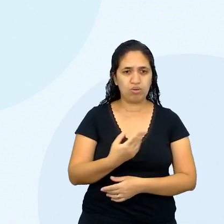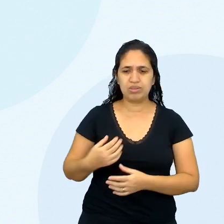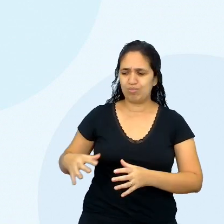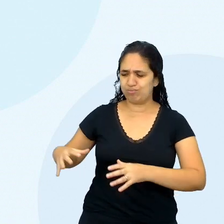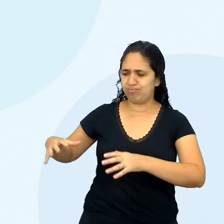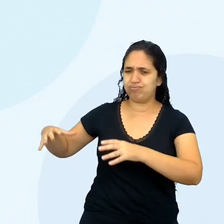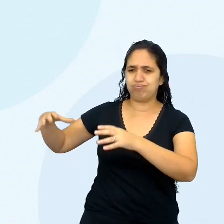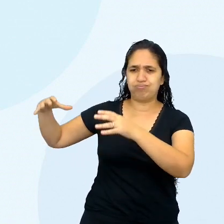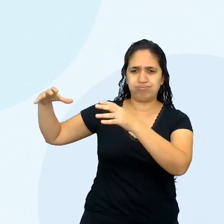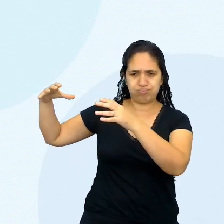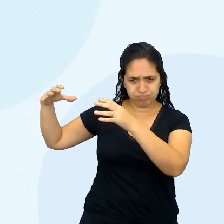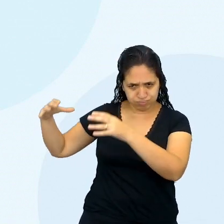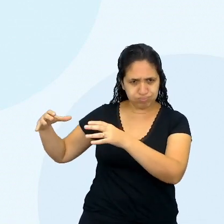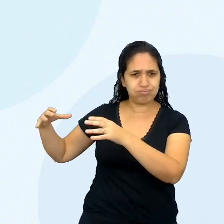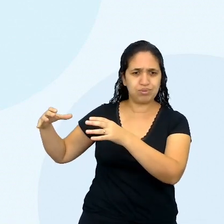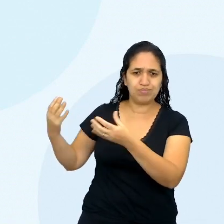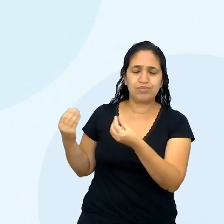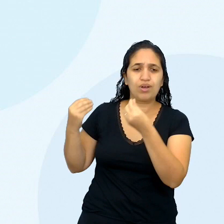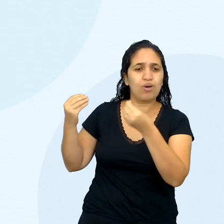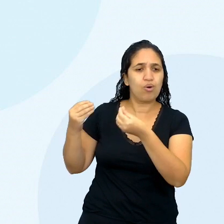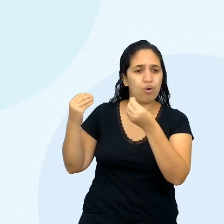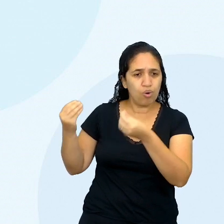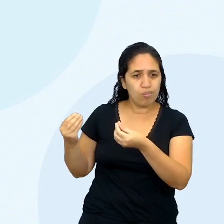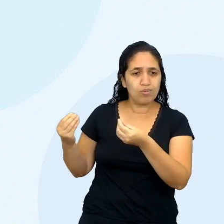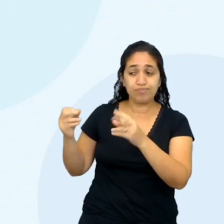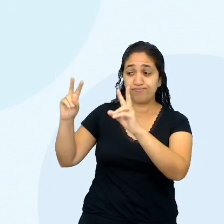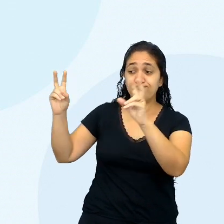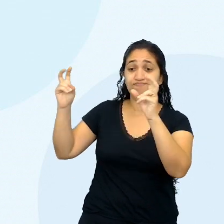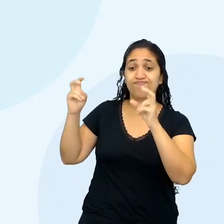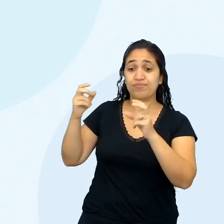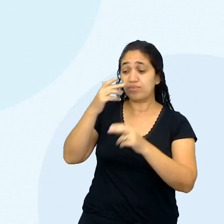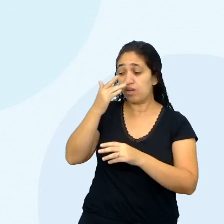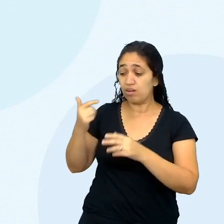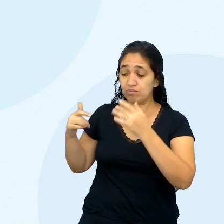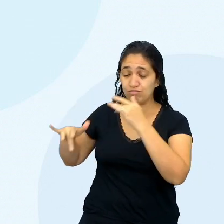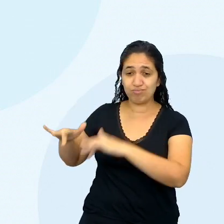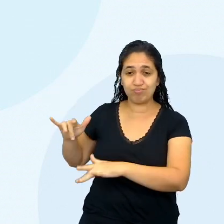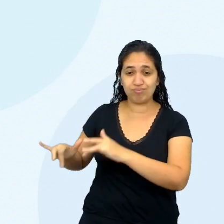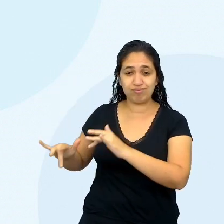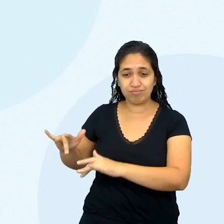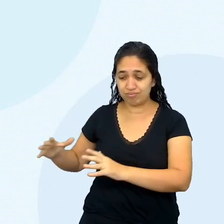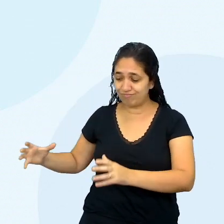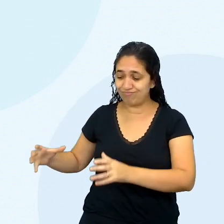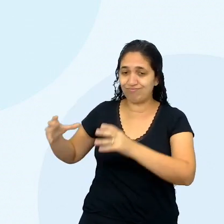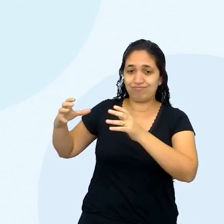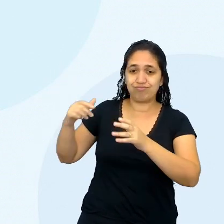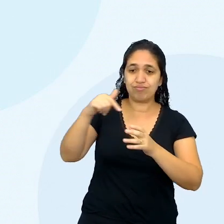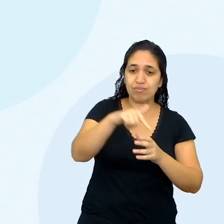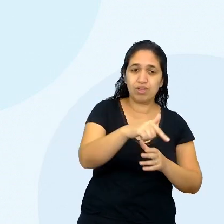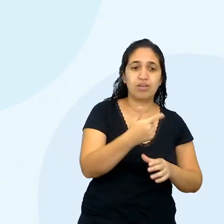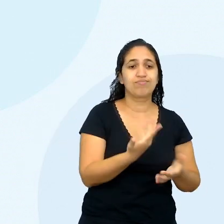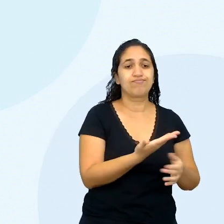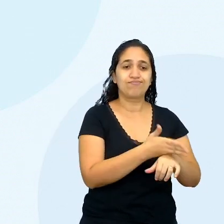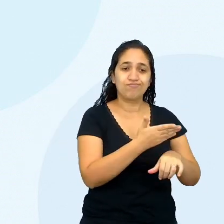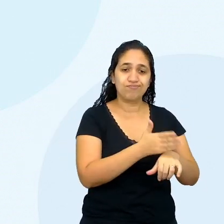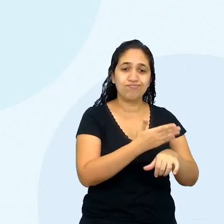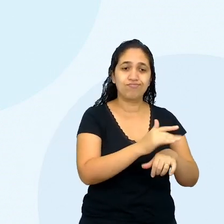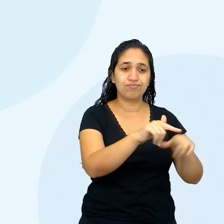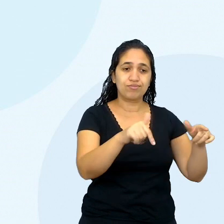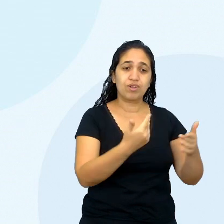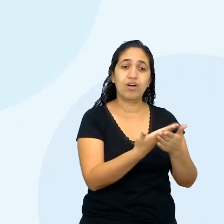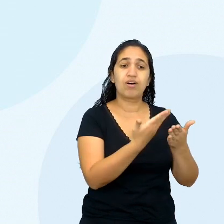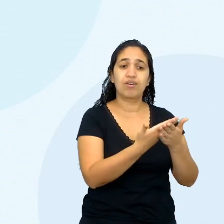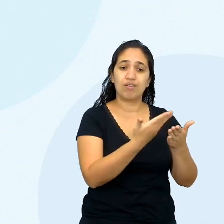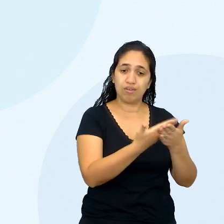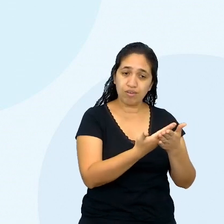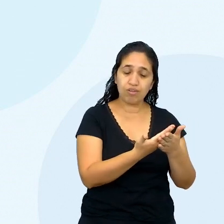acumulado, de como trazer também essa temática de resíduos sólidos, trabalhar isso nas escolas. E um que a gente